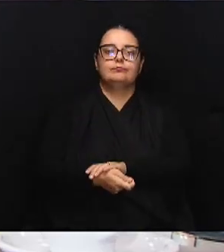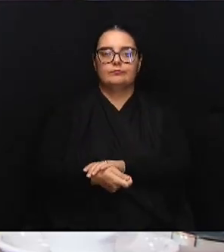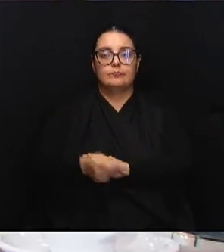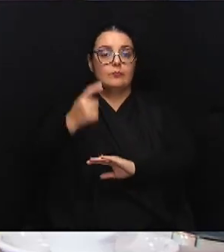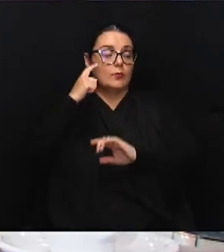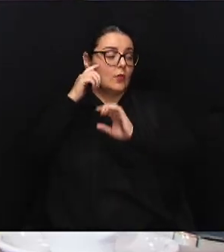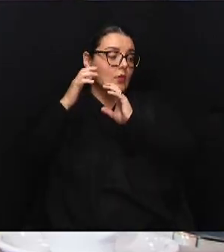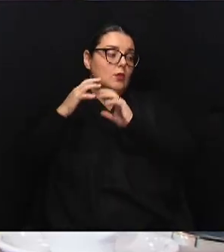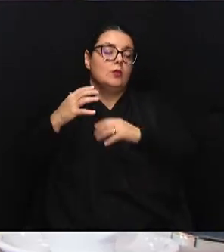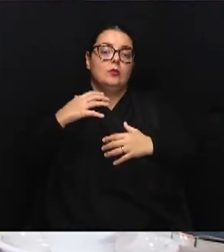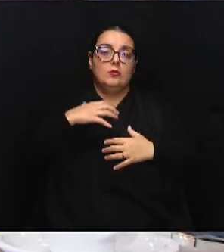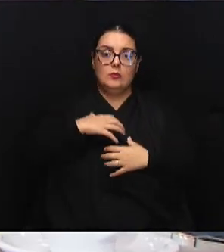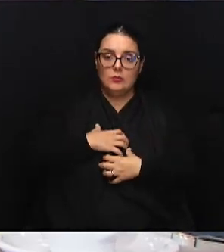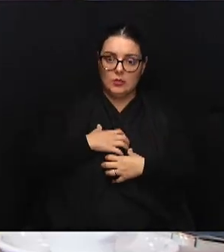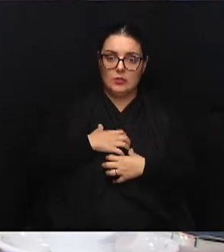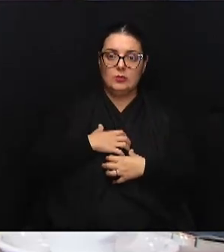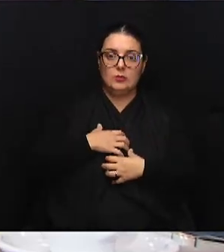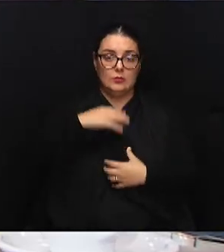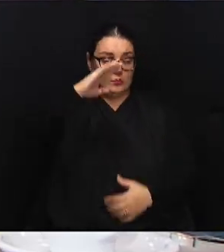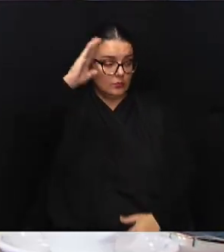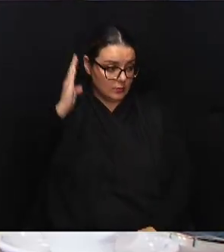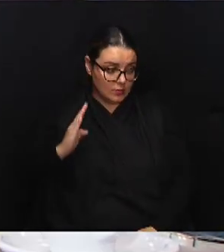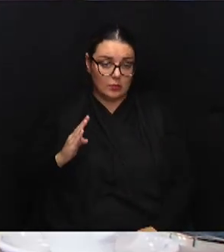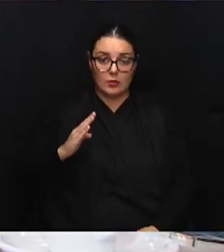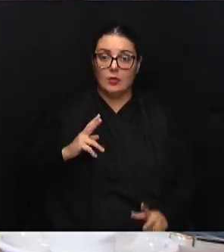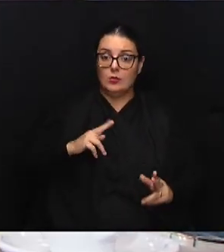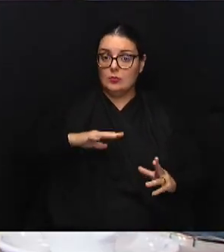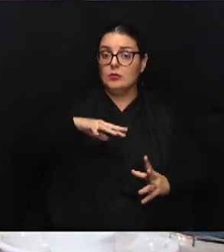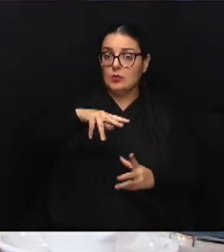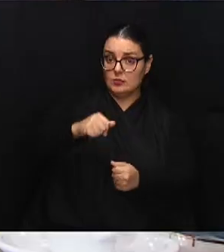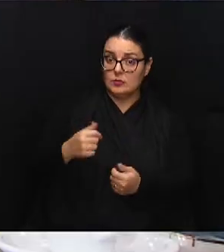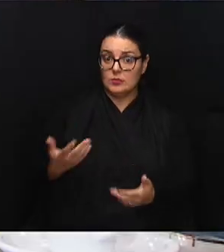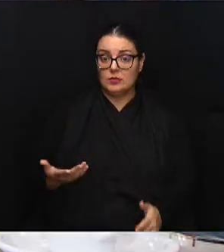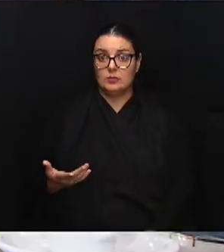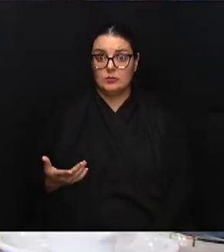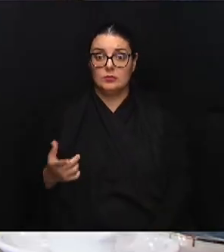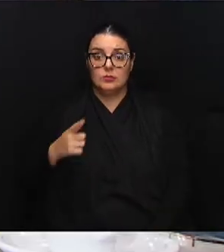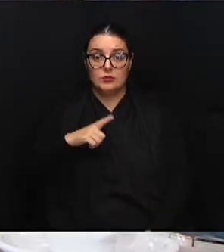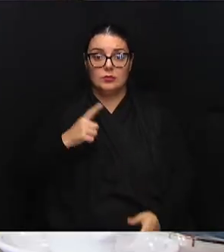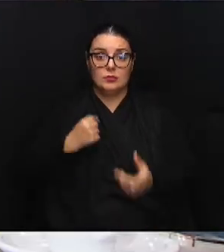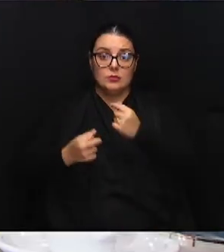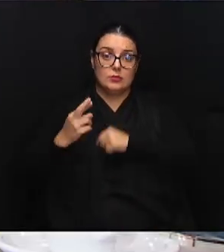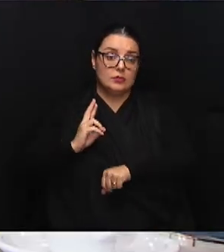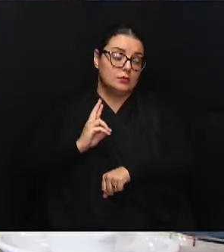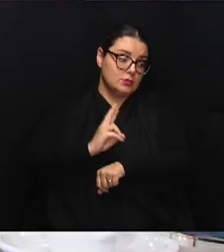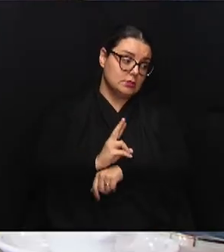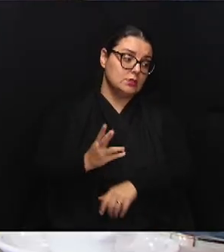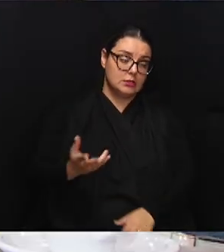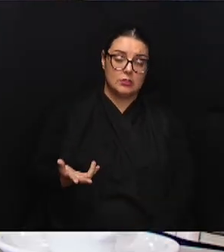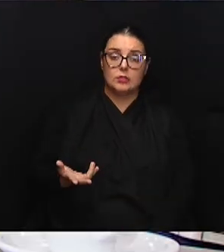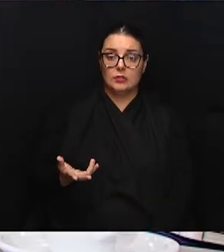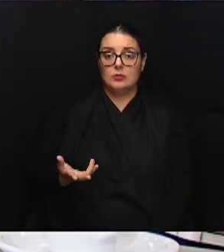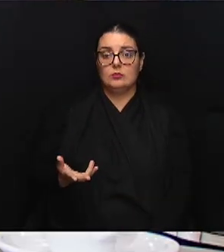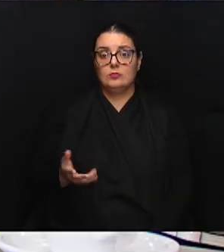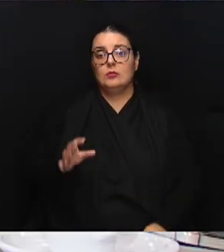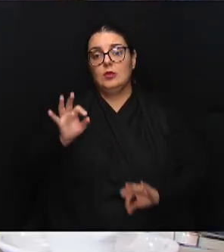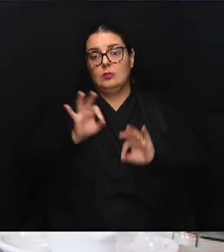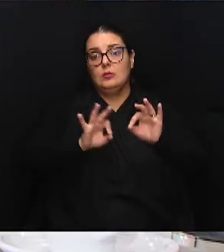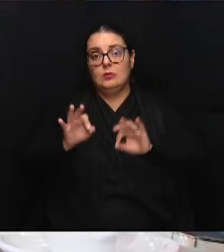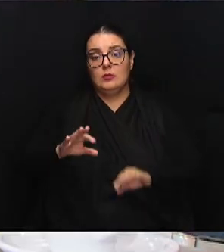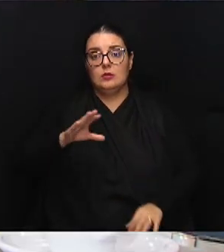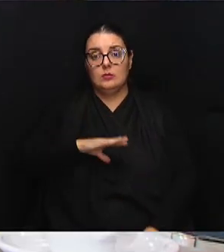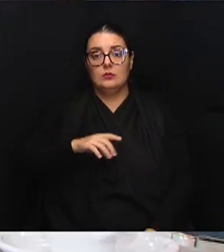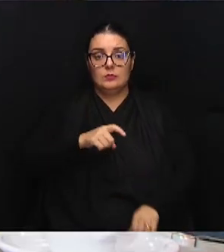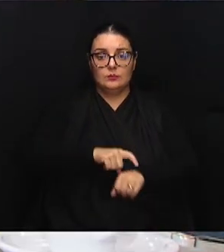pensar uma fórmula, tanto no Brasil como no mundo, de ter recursos, fonte de recursos para preparar as cidades para